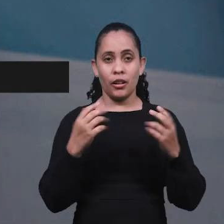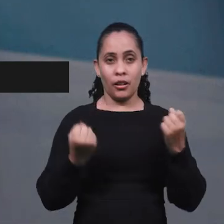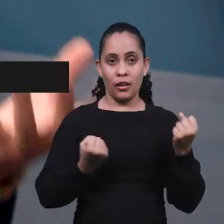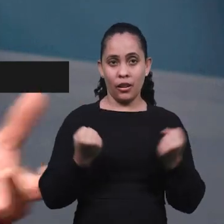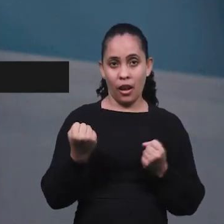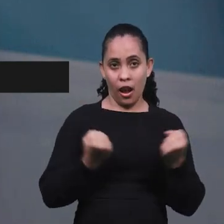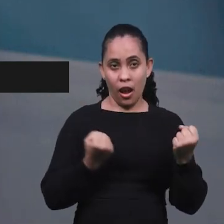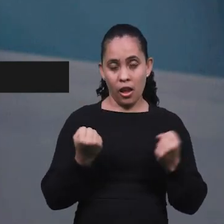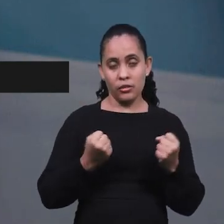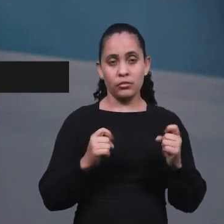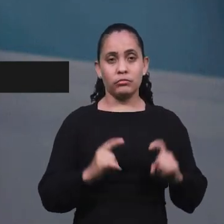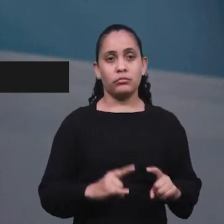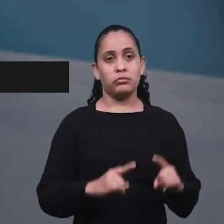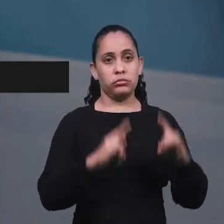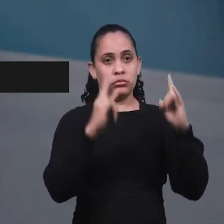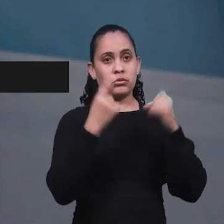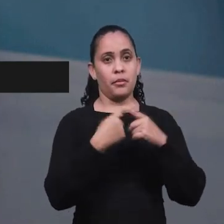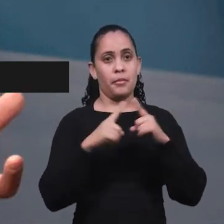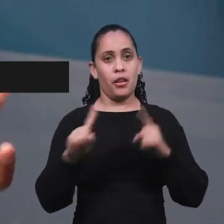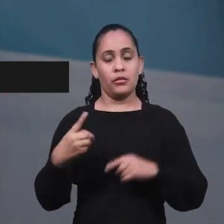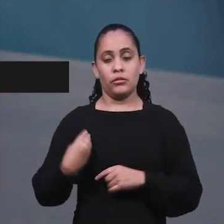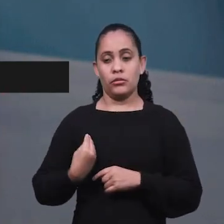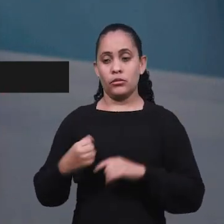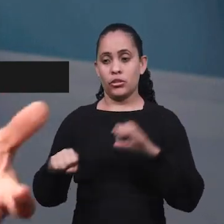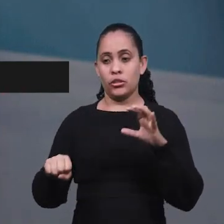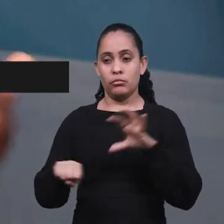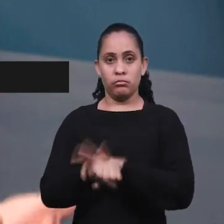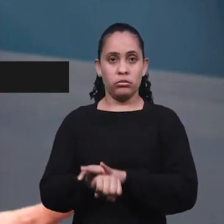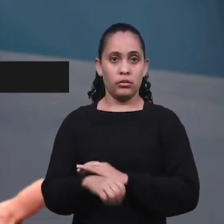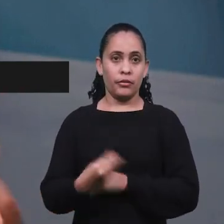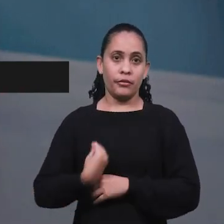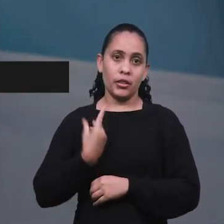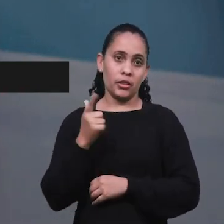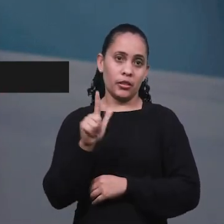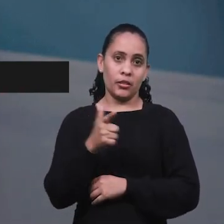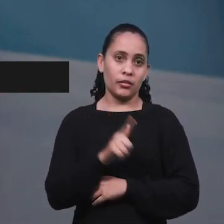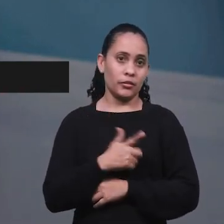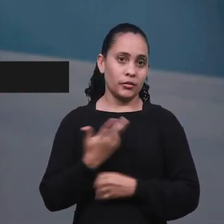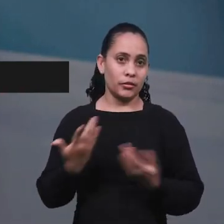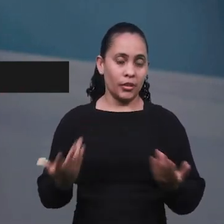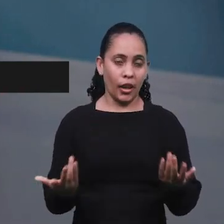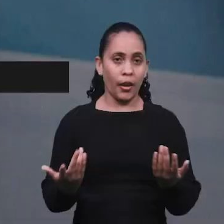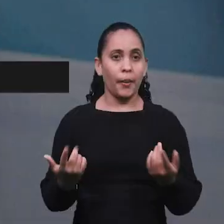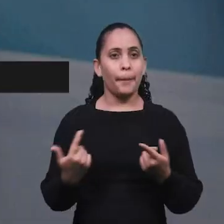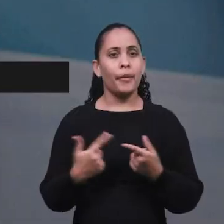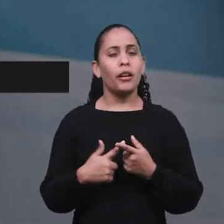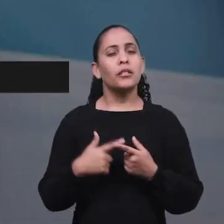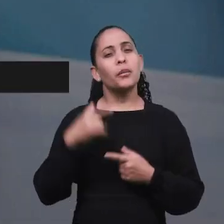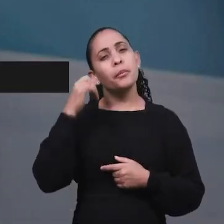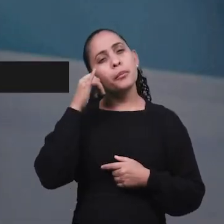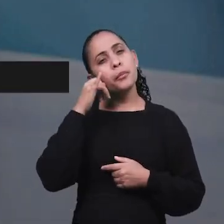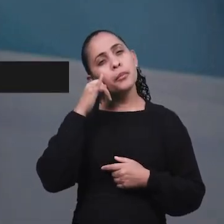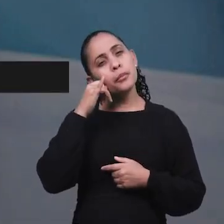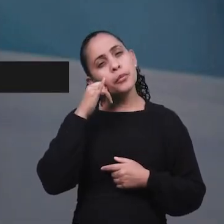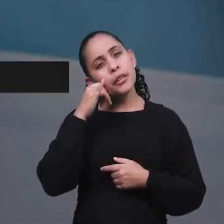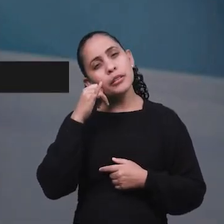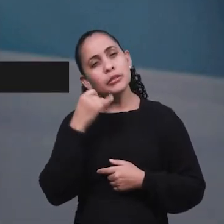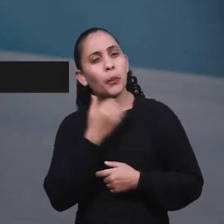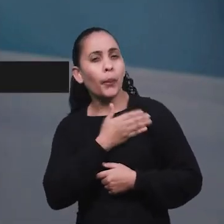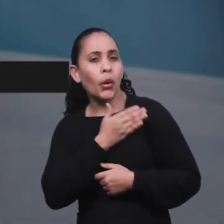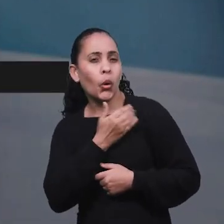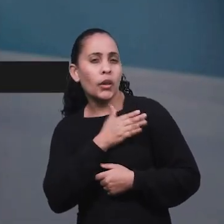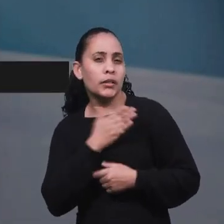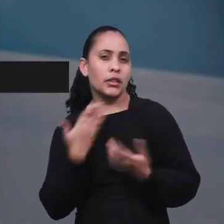carro, de casa, de galpão, mas o seguro de vida ele é pouco difundido porque justamente tem esse preconceito, até mesmo